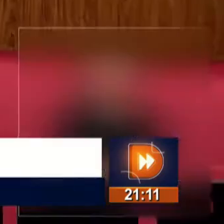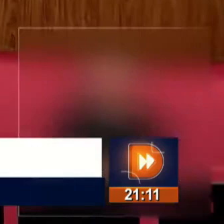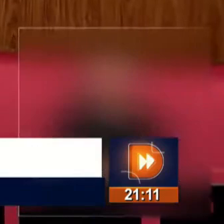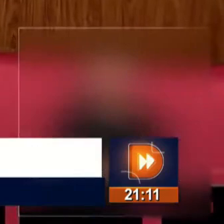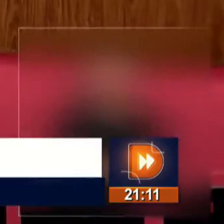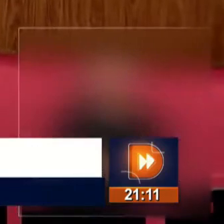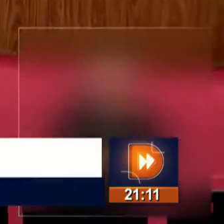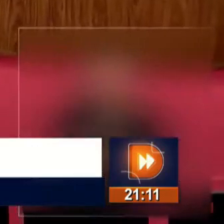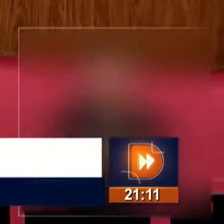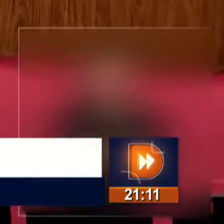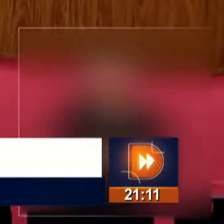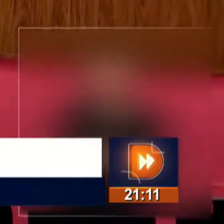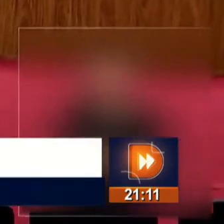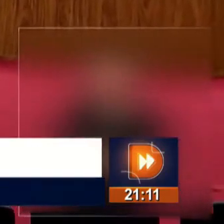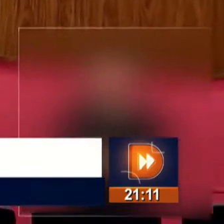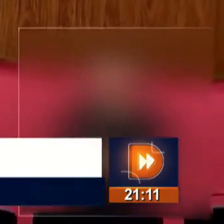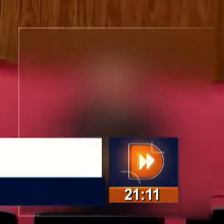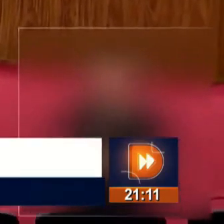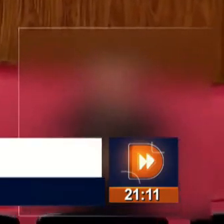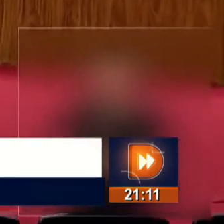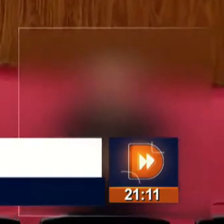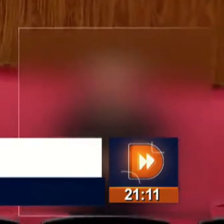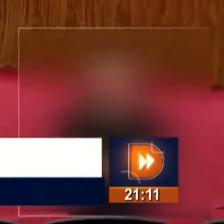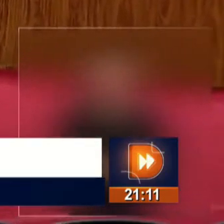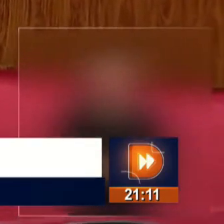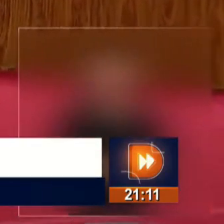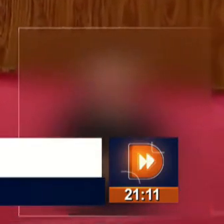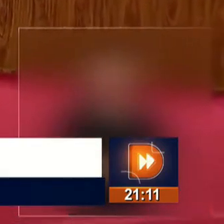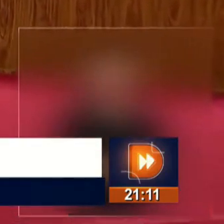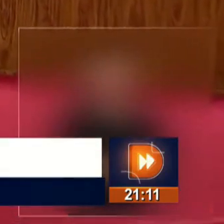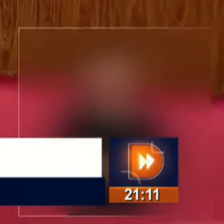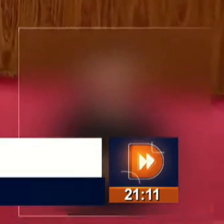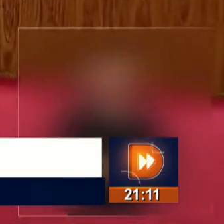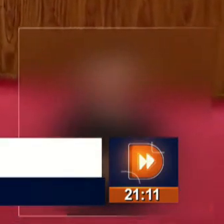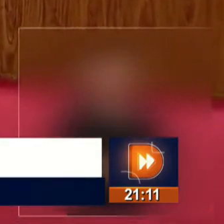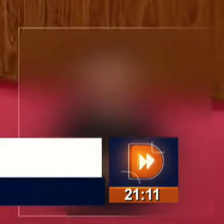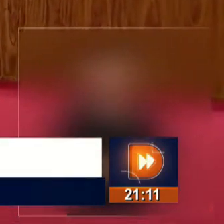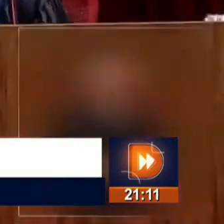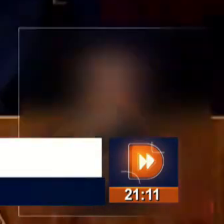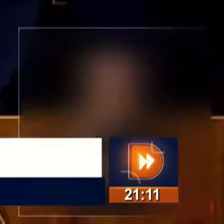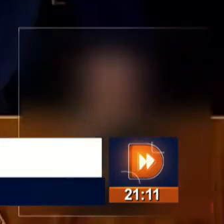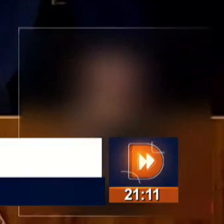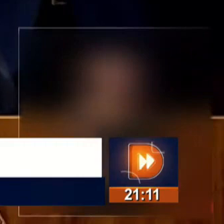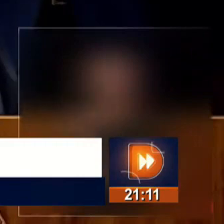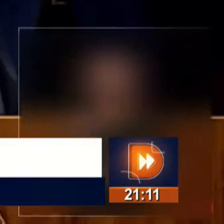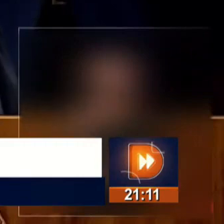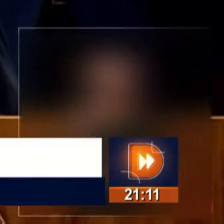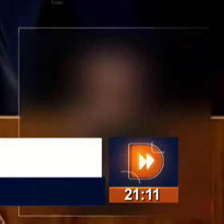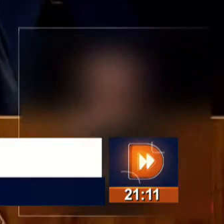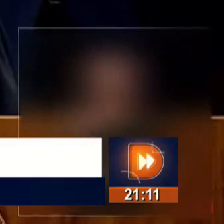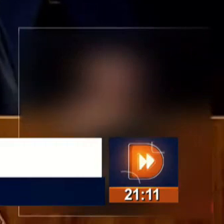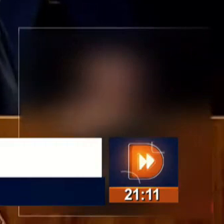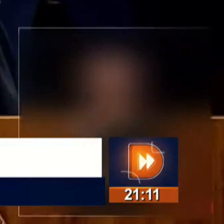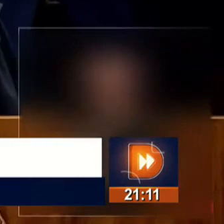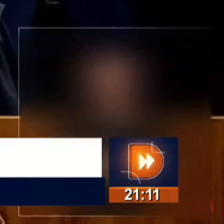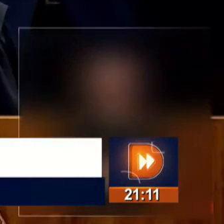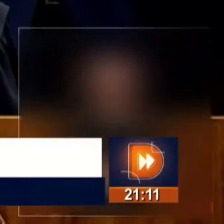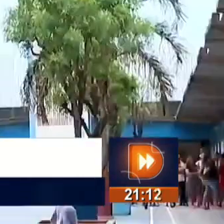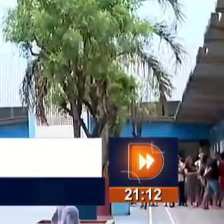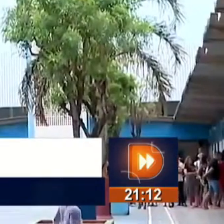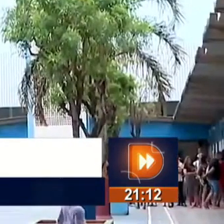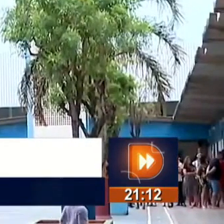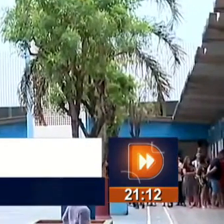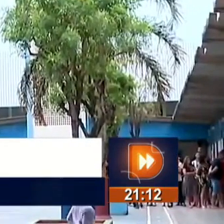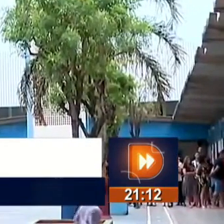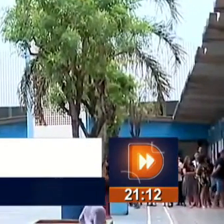no Brasil durante a abertura da primeira sessão do TSE após o primeiro turno o Ministro Alexandre de